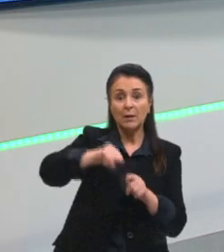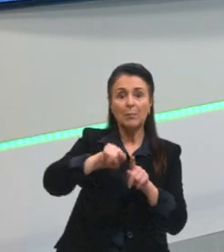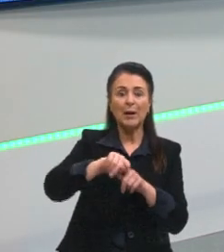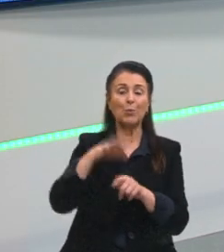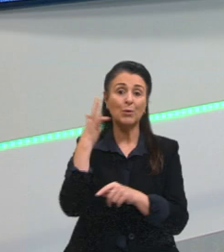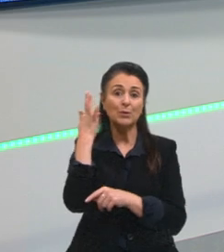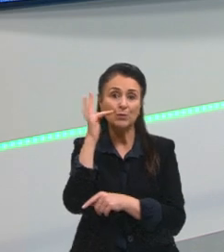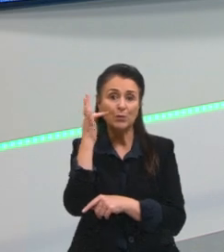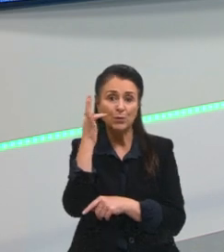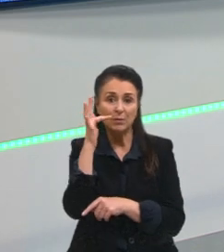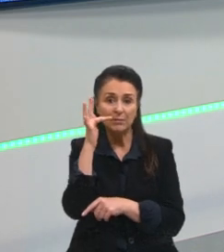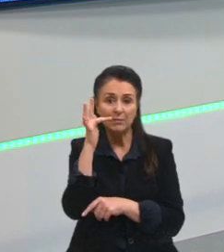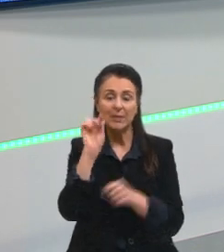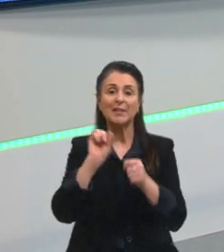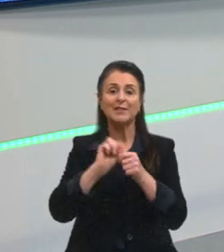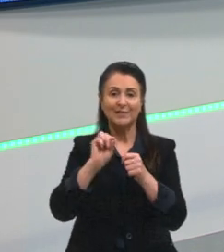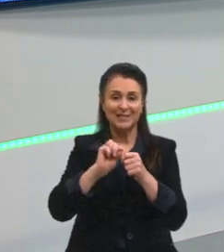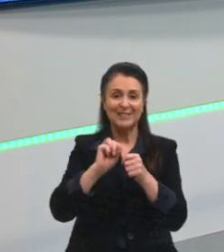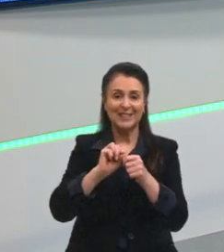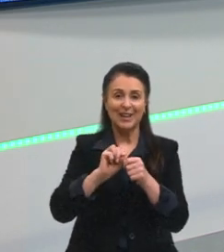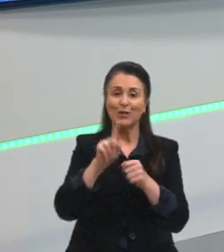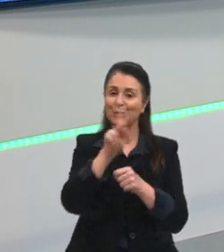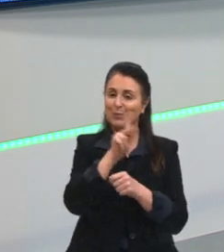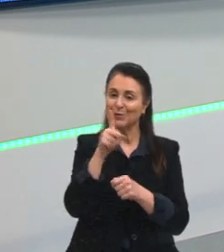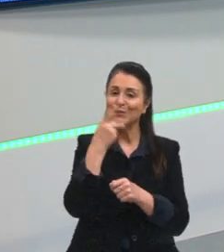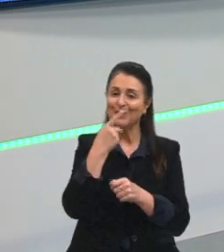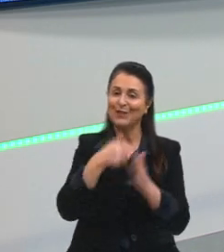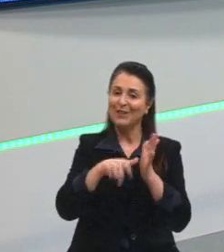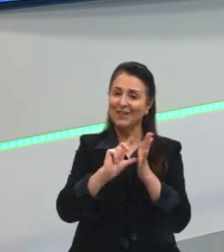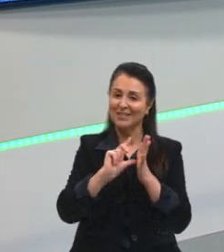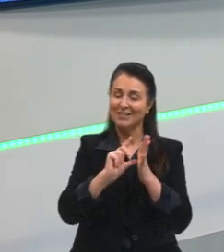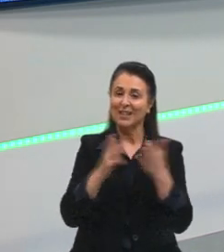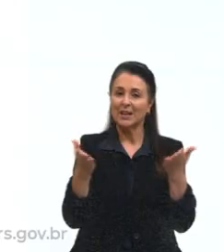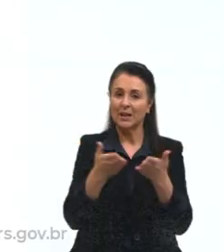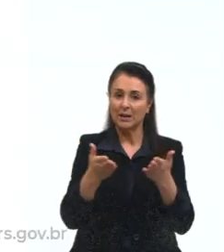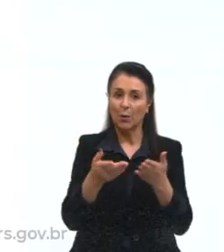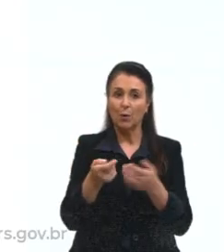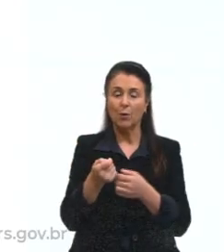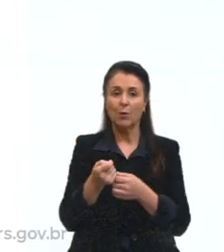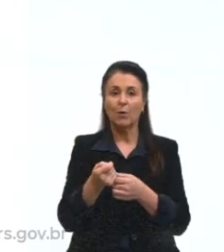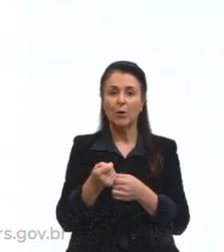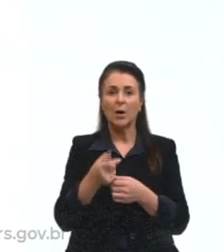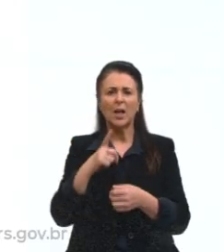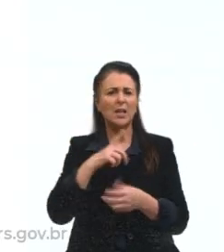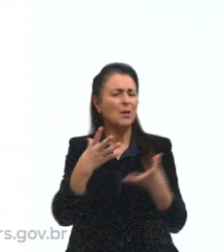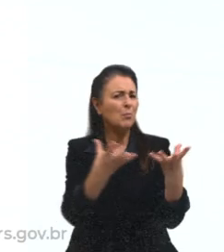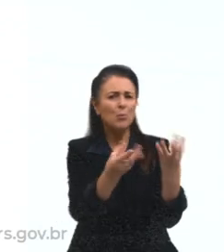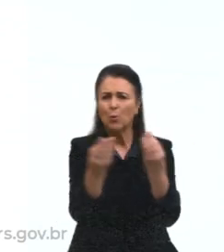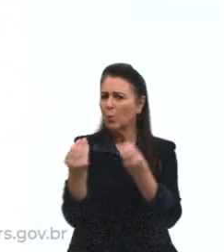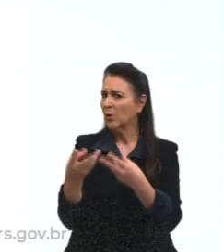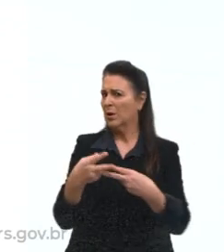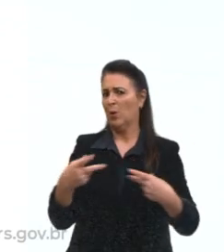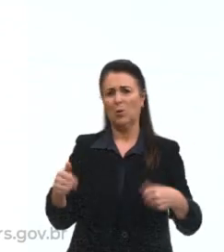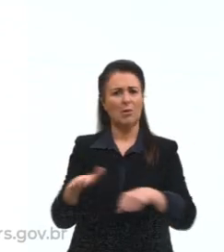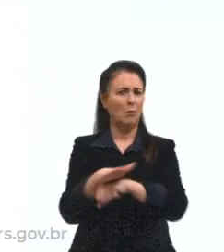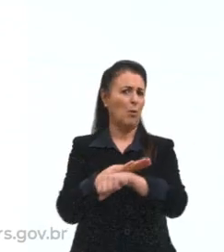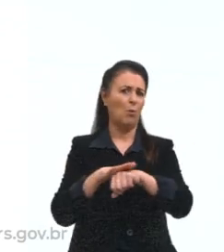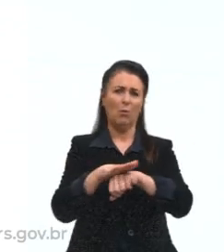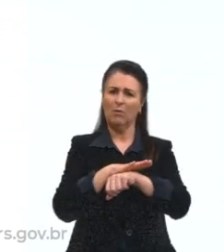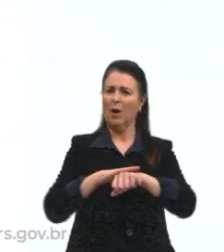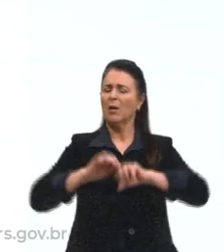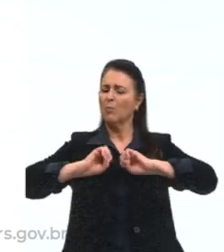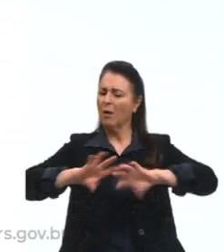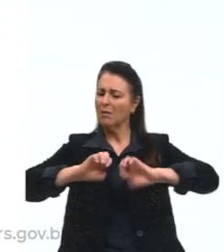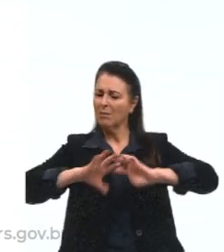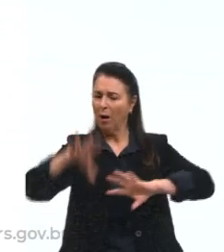então fazer um milk shake vou falar rapidamente Então pessoal Ok para terminar essa lembra que nós temos muito para conversar muito